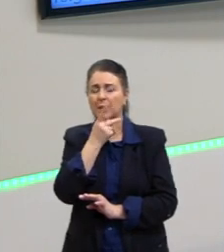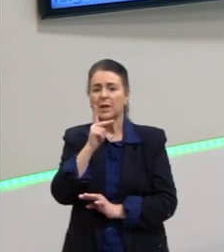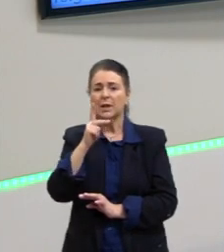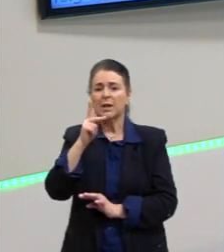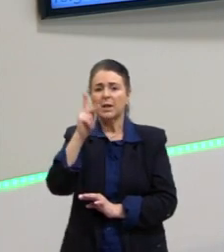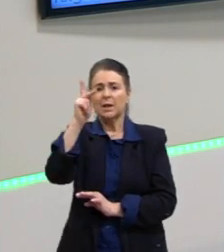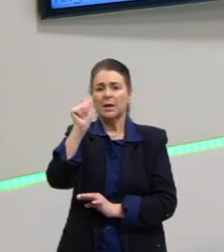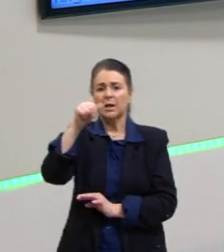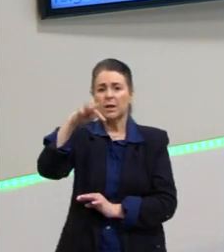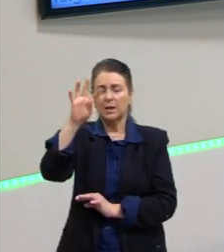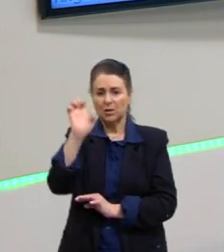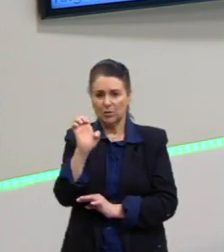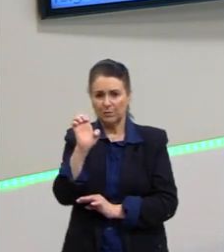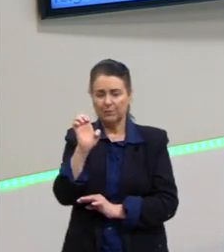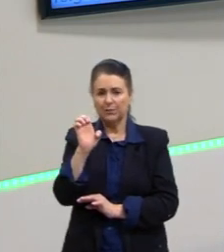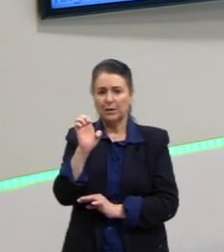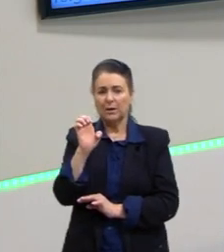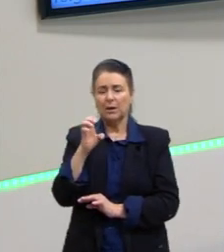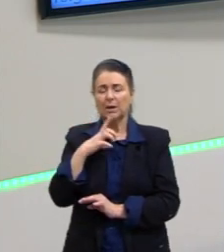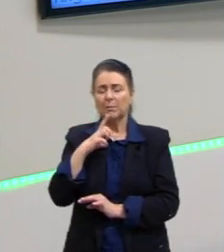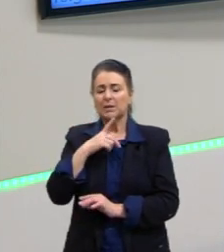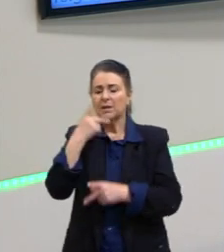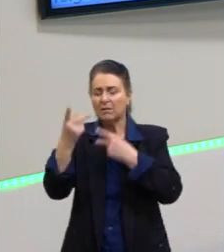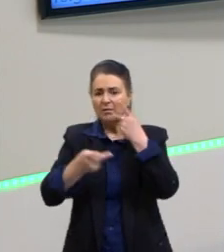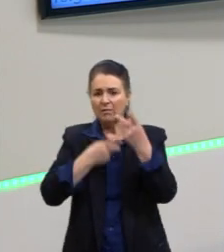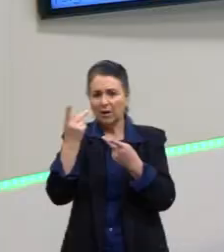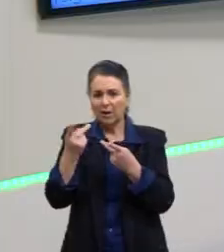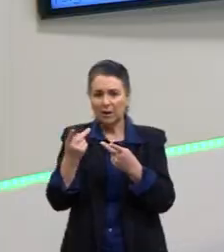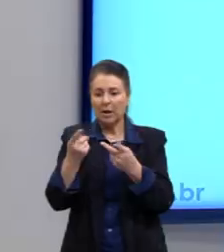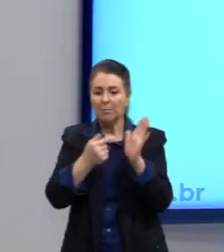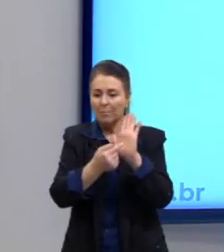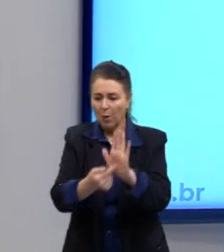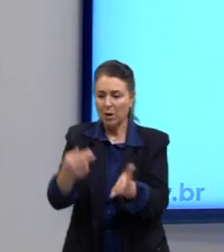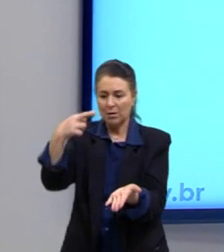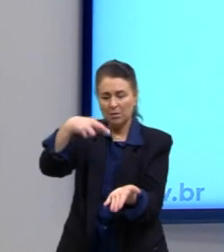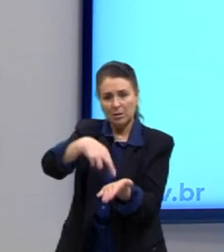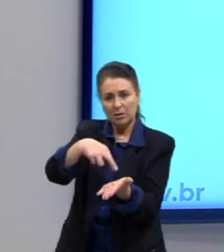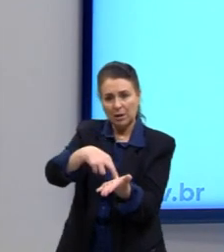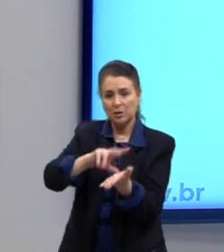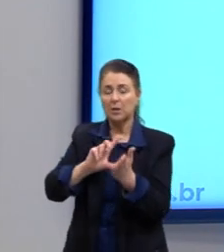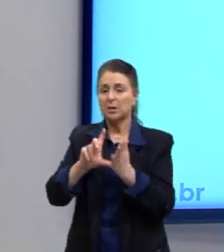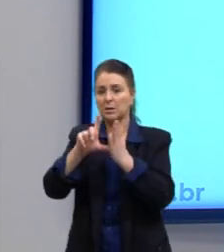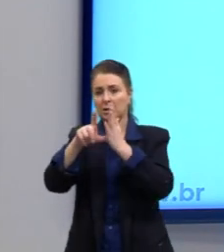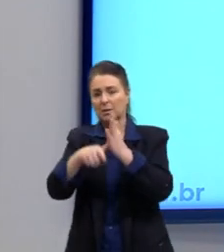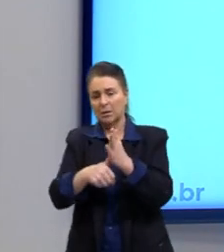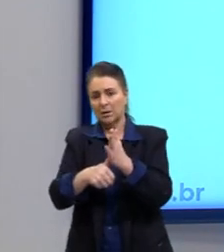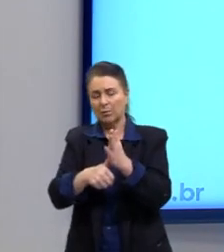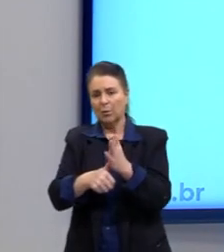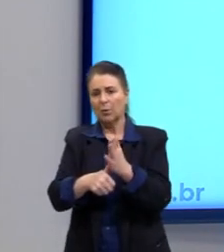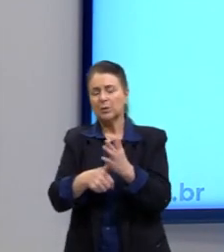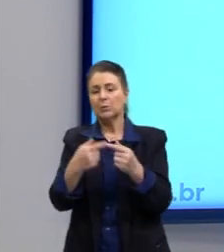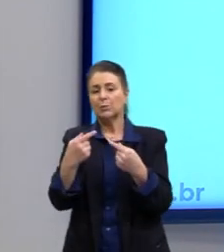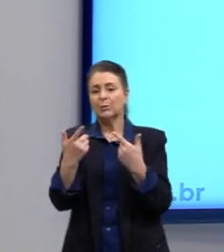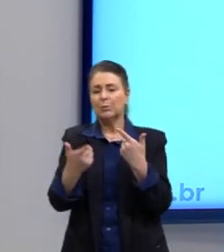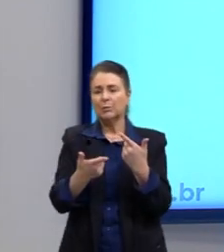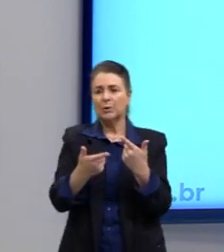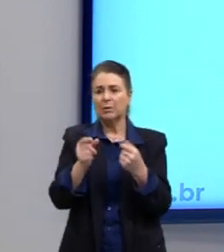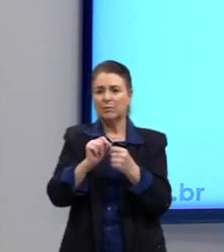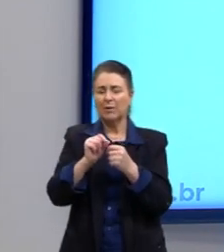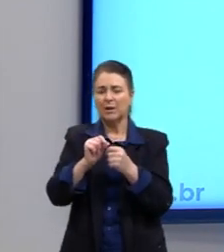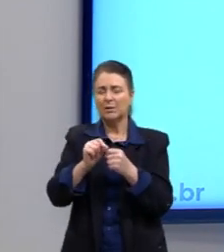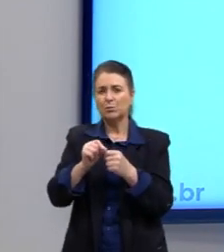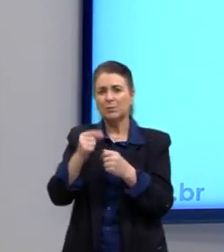ser expressaria com a sua totalidade a realidade e depois numa segunda fase né quando ele faz as suas investigações